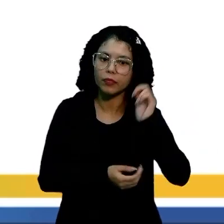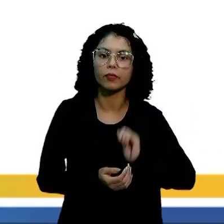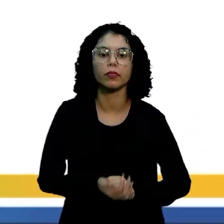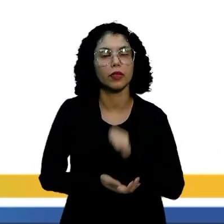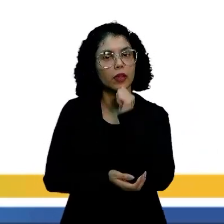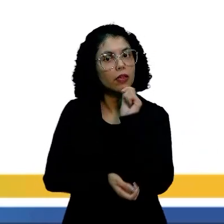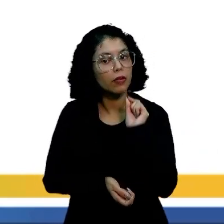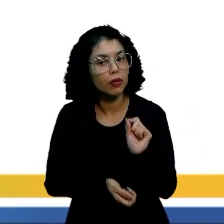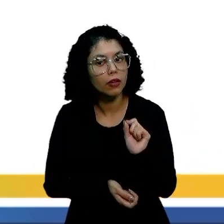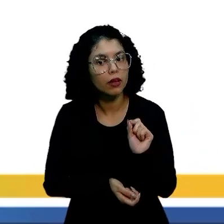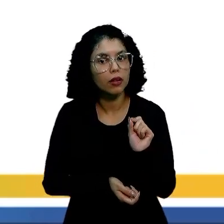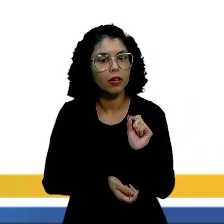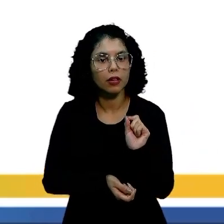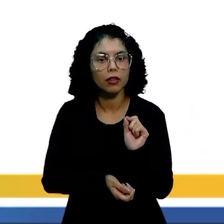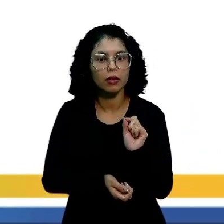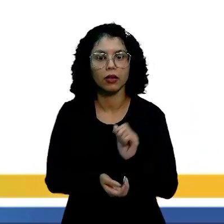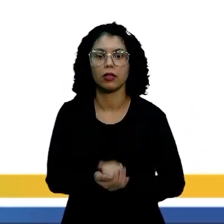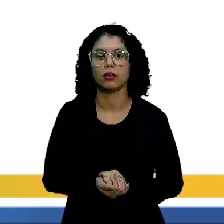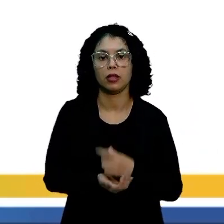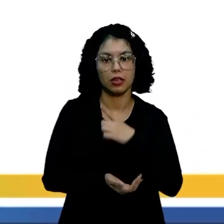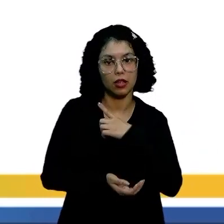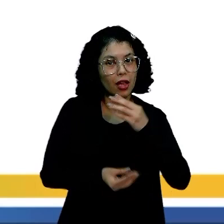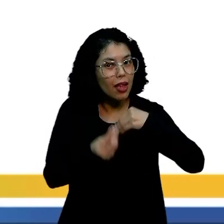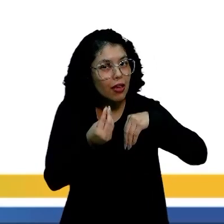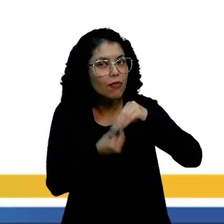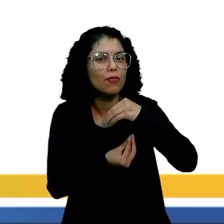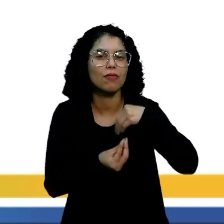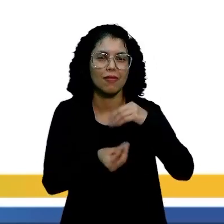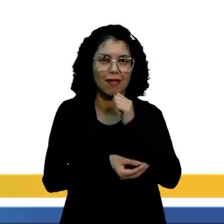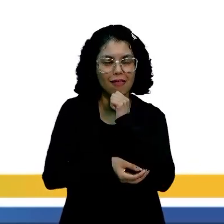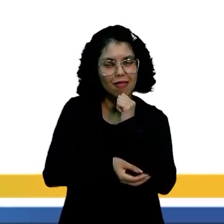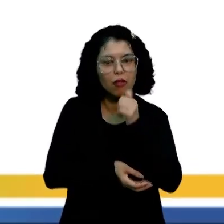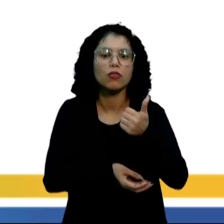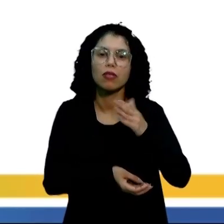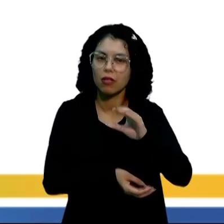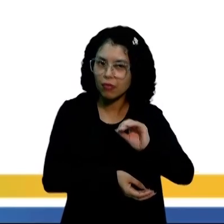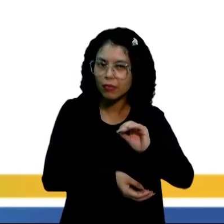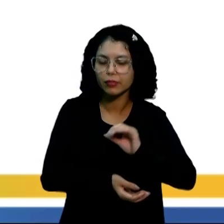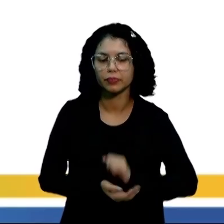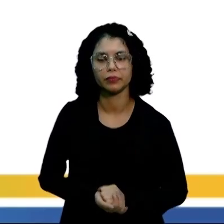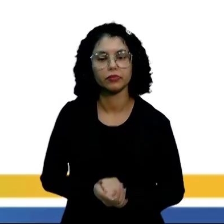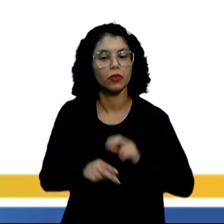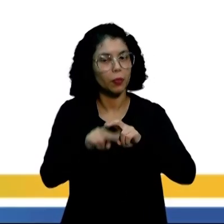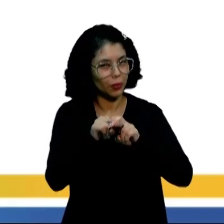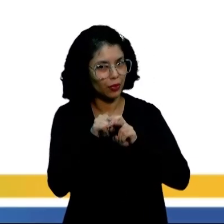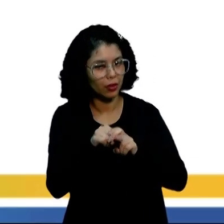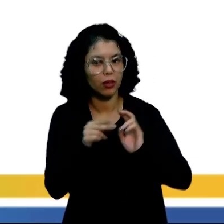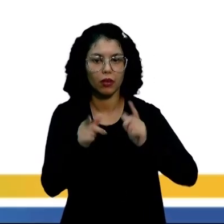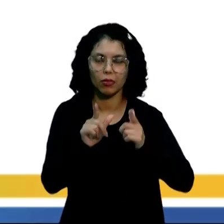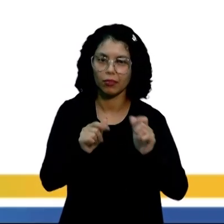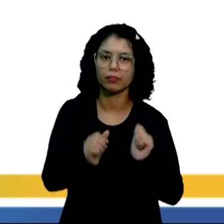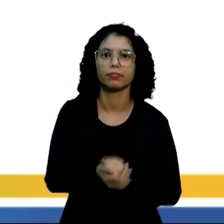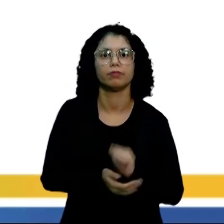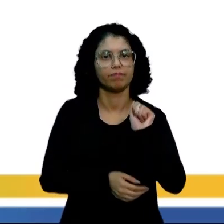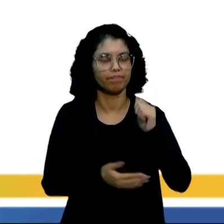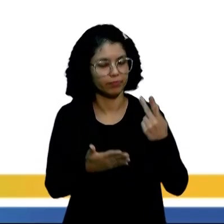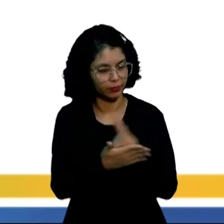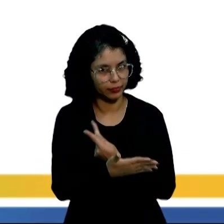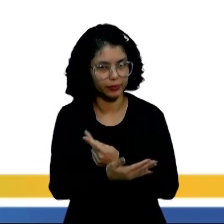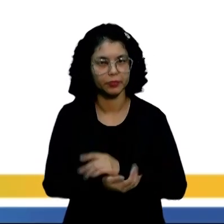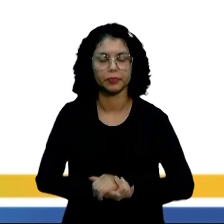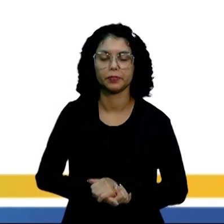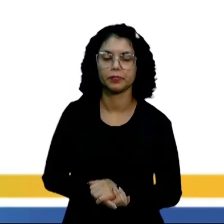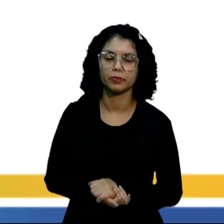caso ali, ele não ataca, ele está envolvendo esses 10.000 pacientes. Portanto, a letra A não é nossa